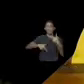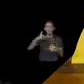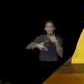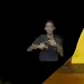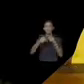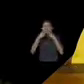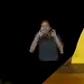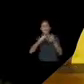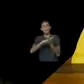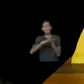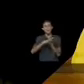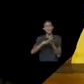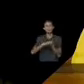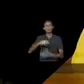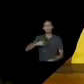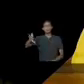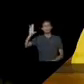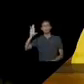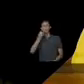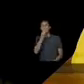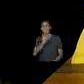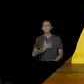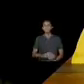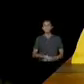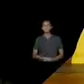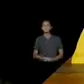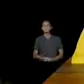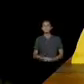trabalha, trabalha e não reclama. Esse é o candidato mimimi.